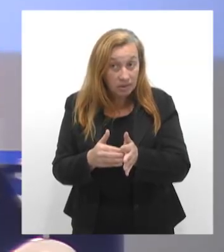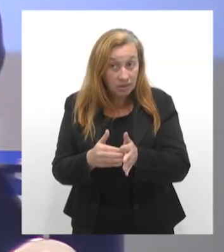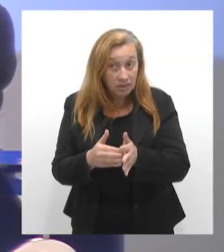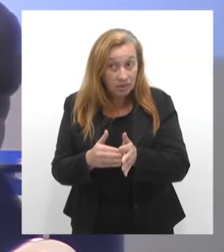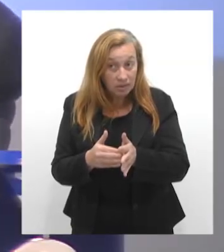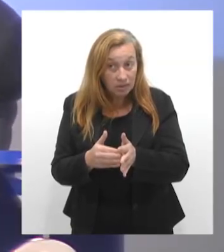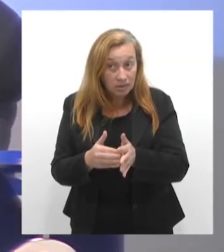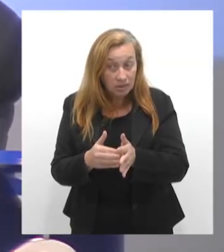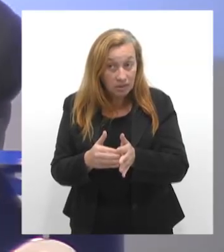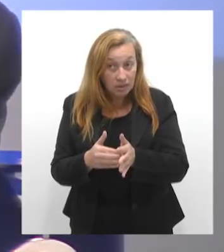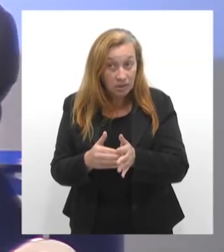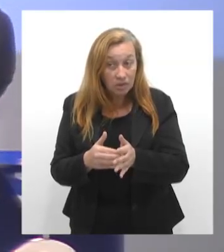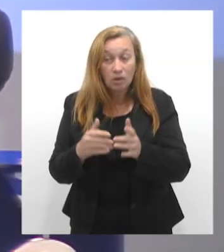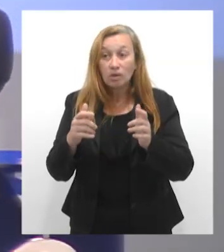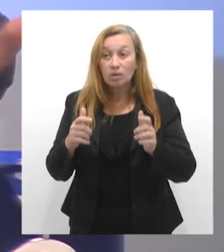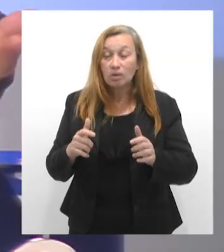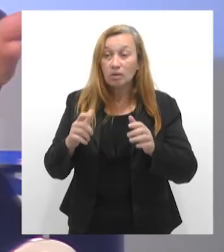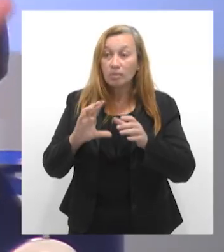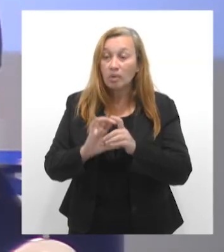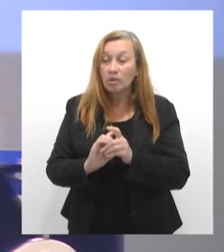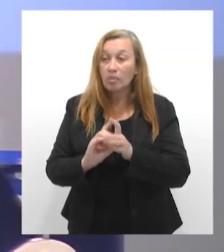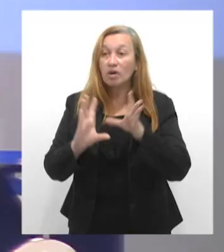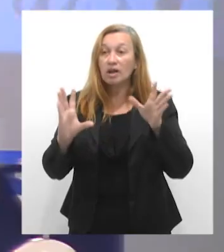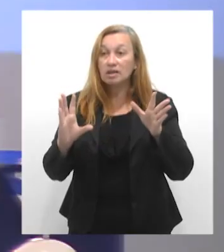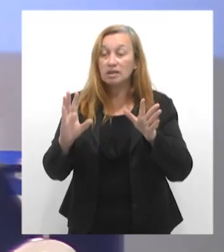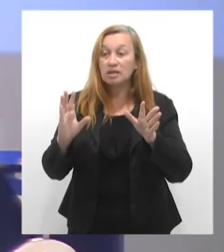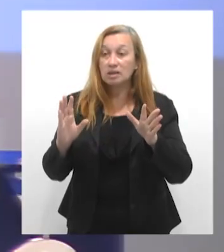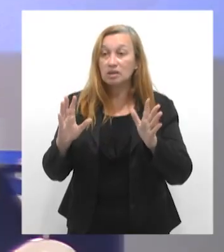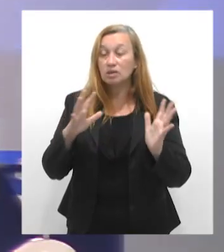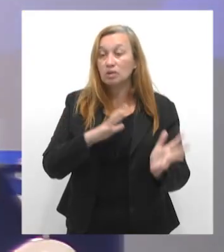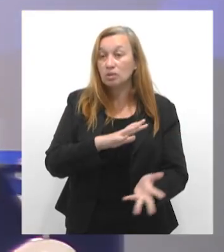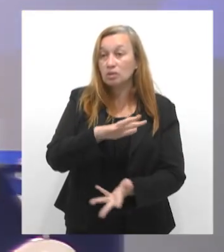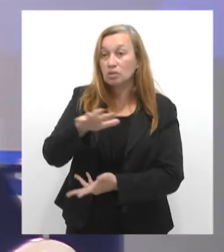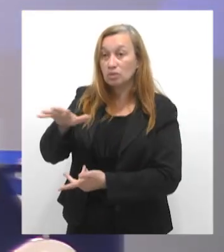maior democracia do mundo.